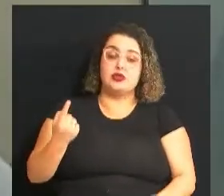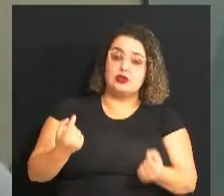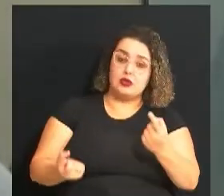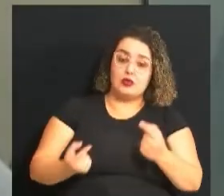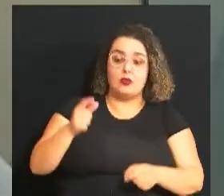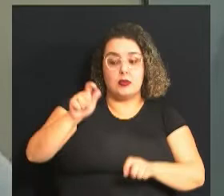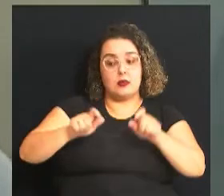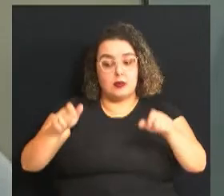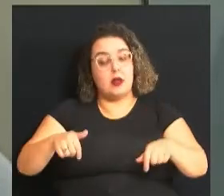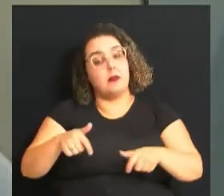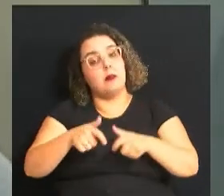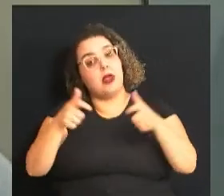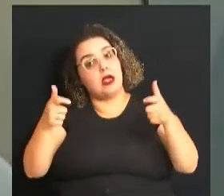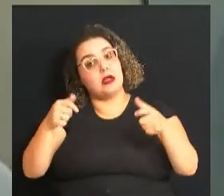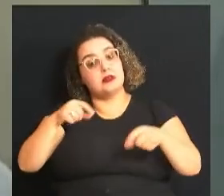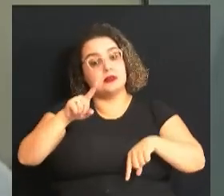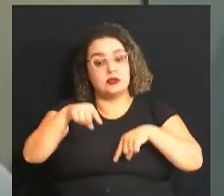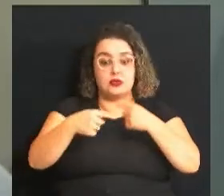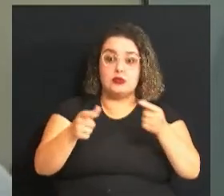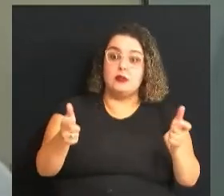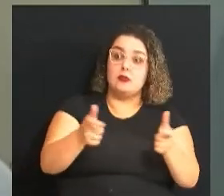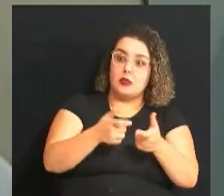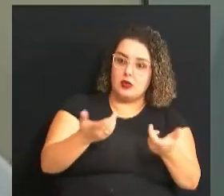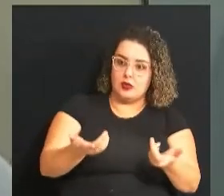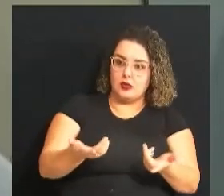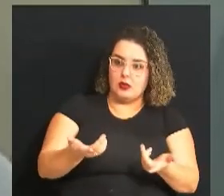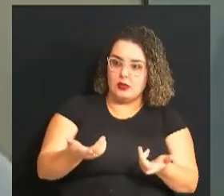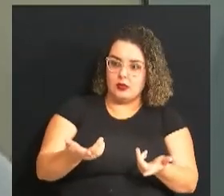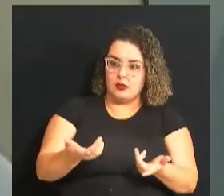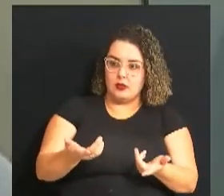em outras menos. Cúrcuma.